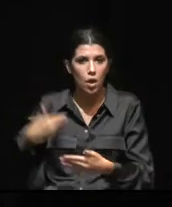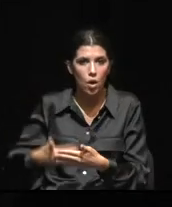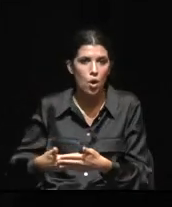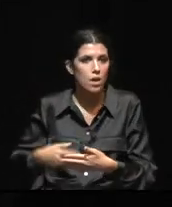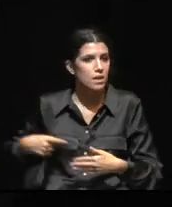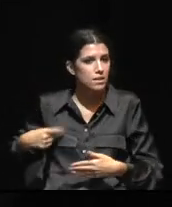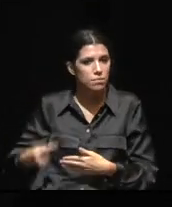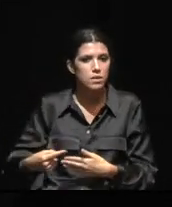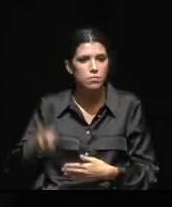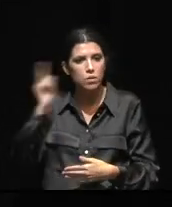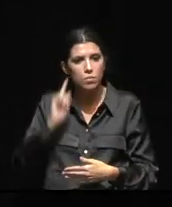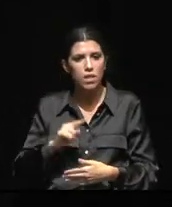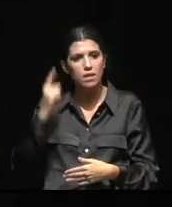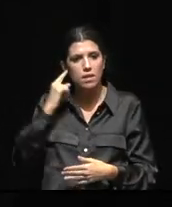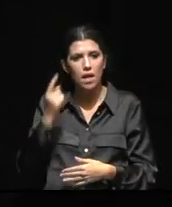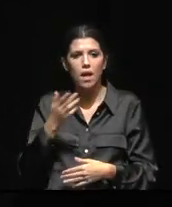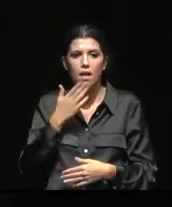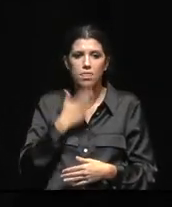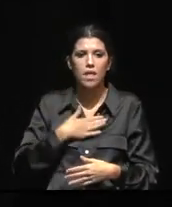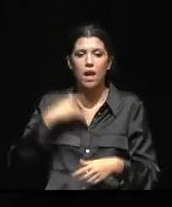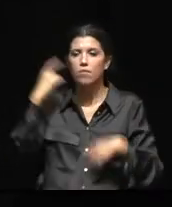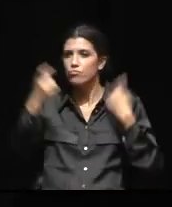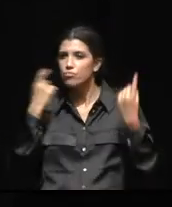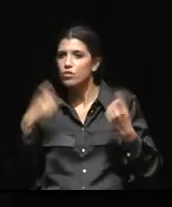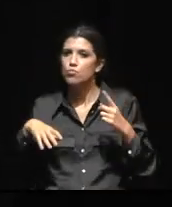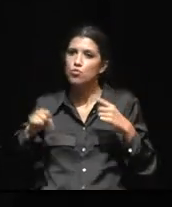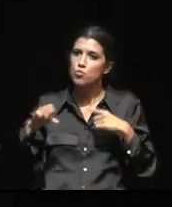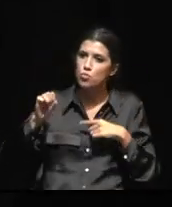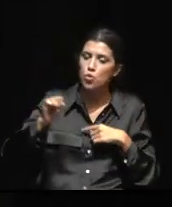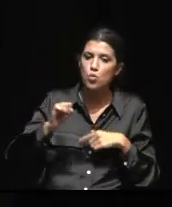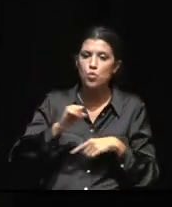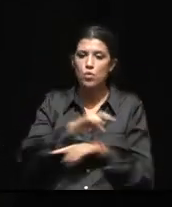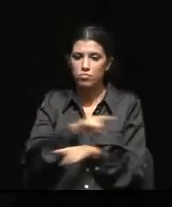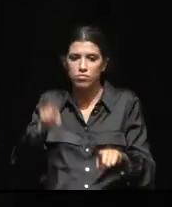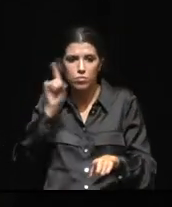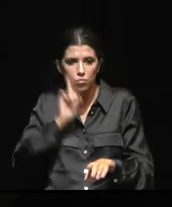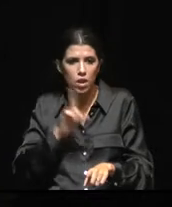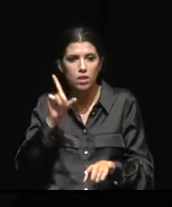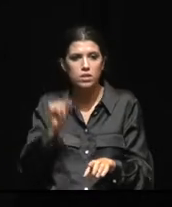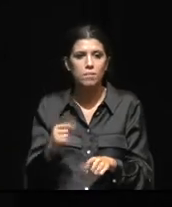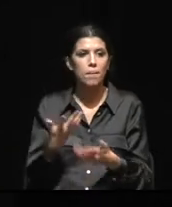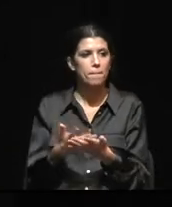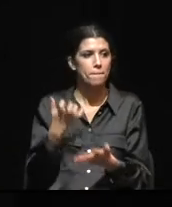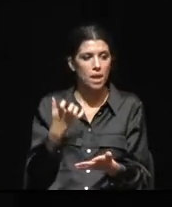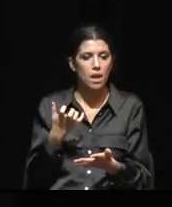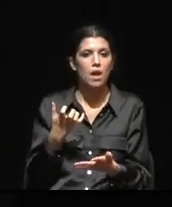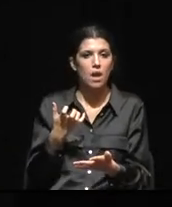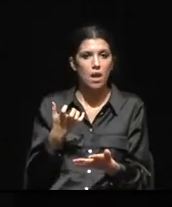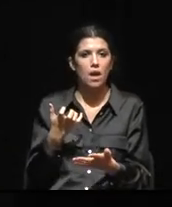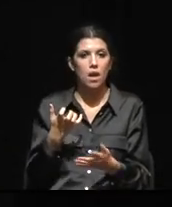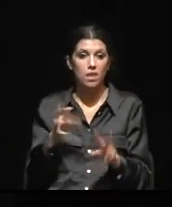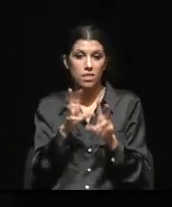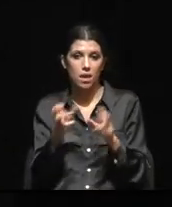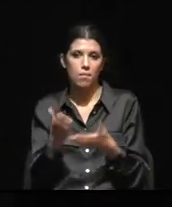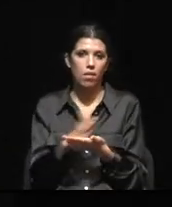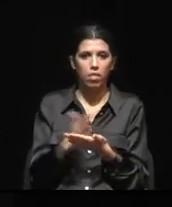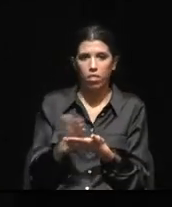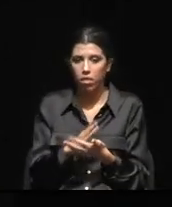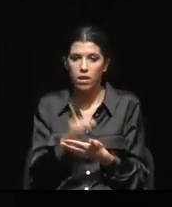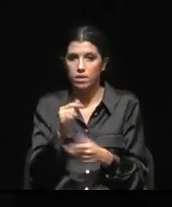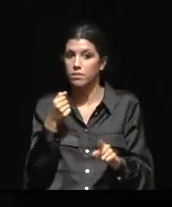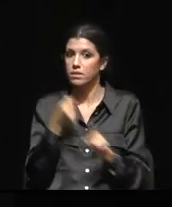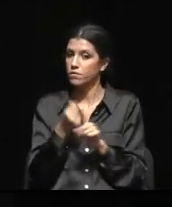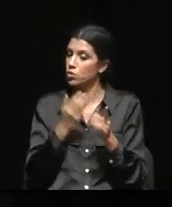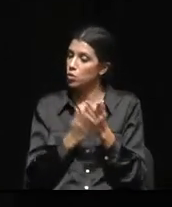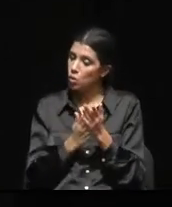ocasião para refletir sobre as conquistas alcançadas pelas mulheres bem como para destacar as questões pendentes e os desafios